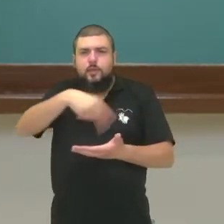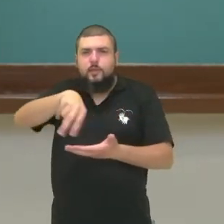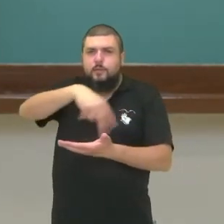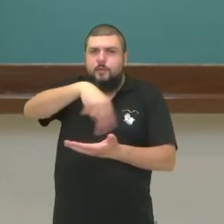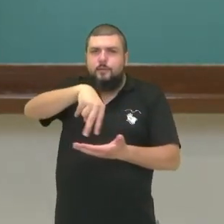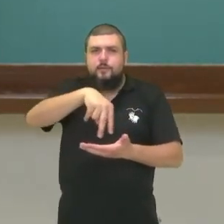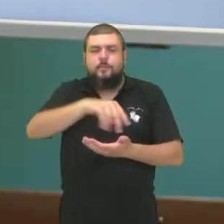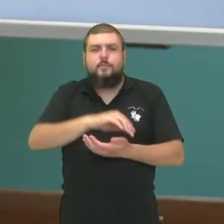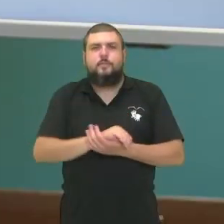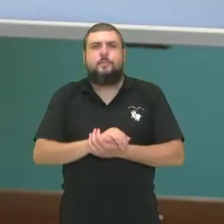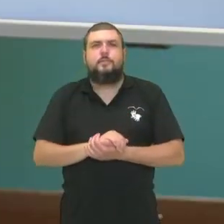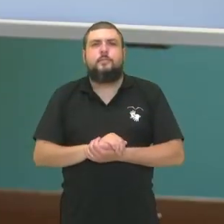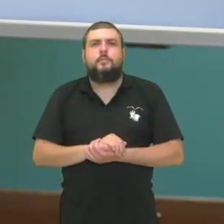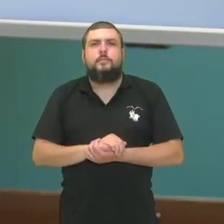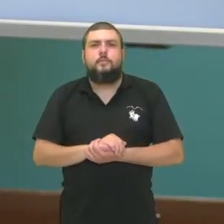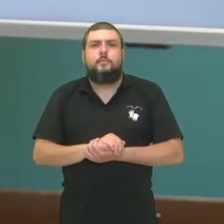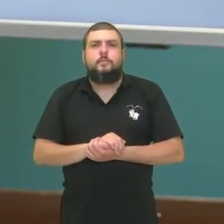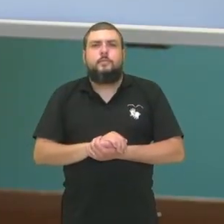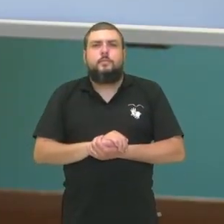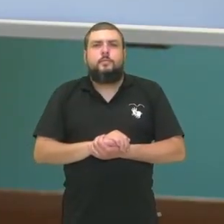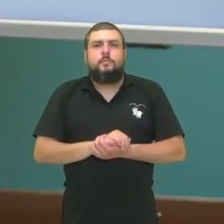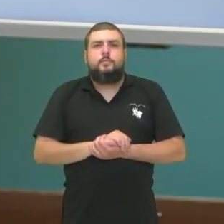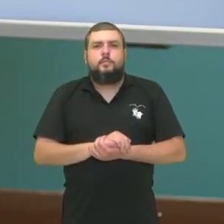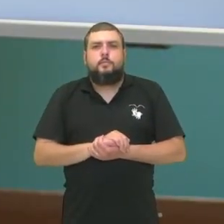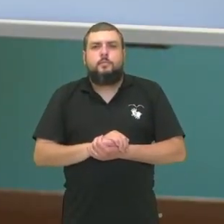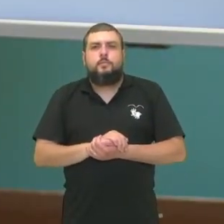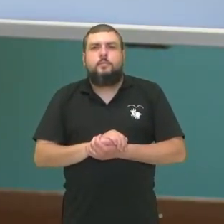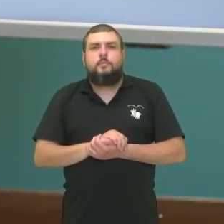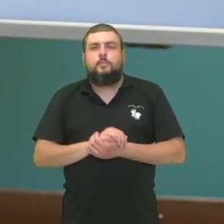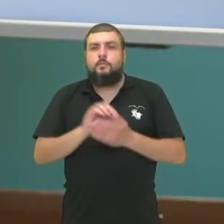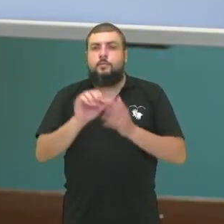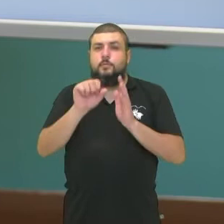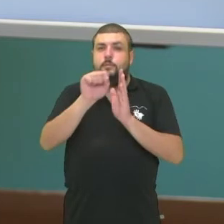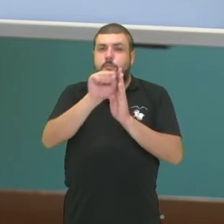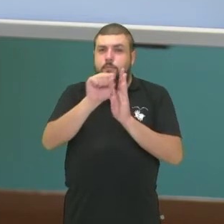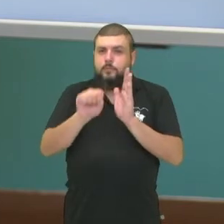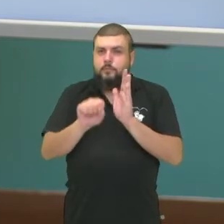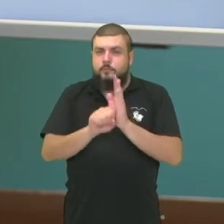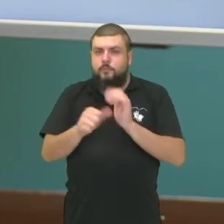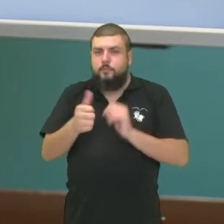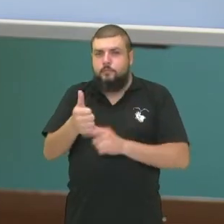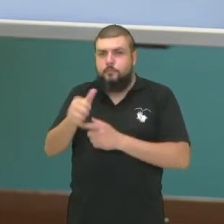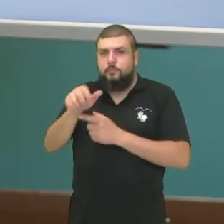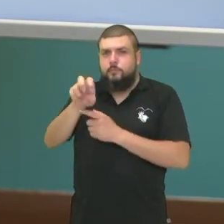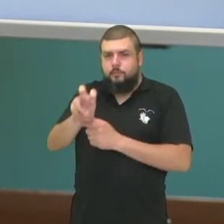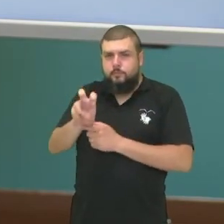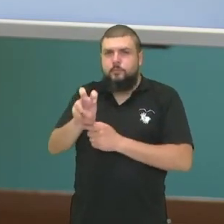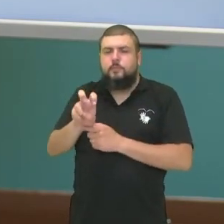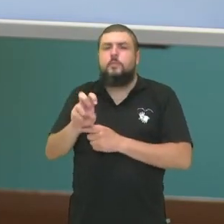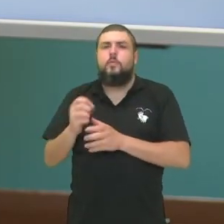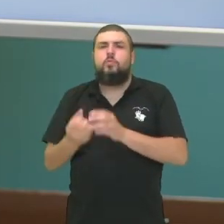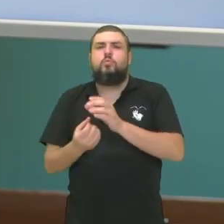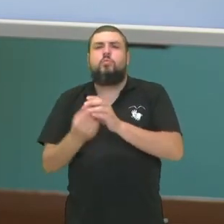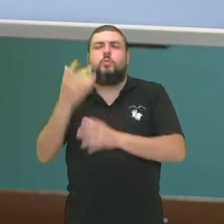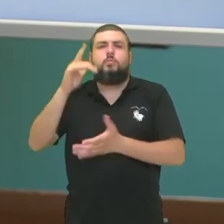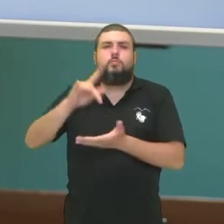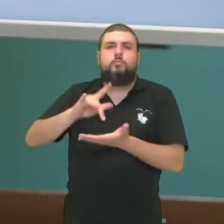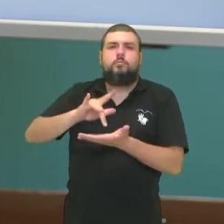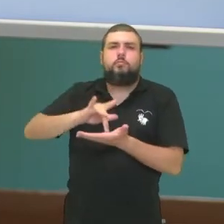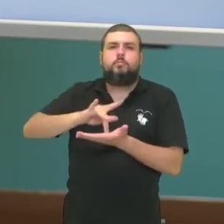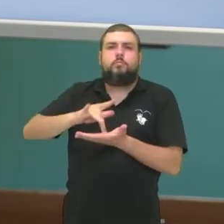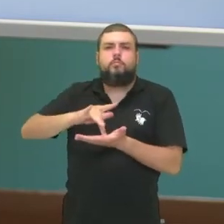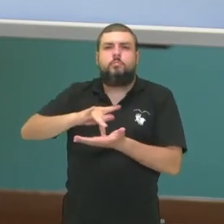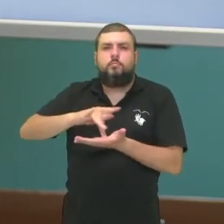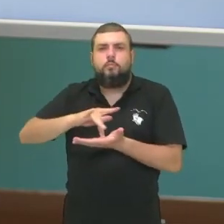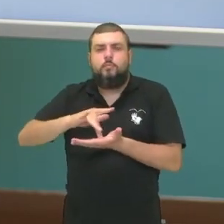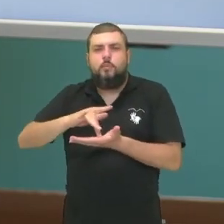frente um pouquinho? Olha só, no século XV surgiu o balé nas cortes italianas, originários